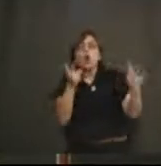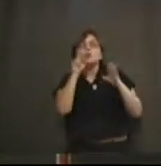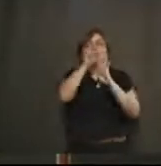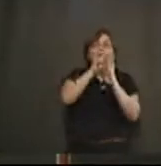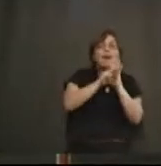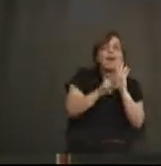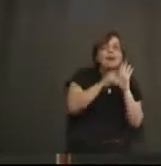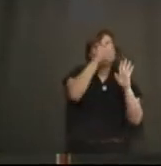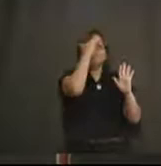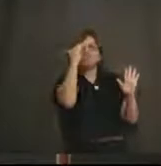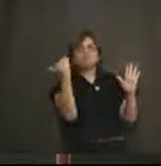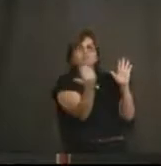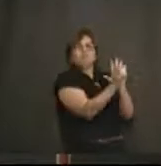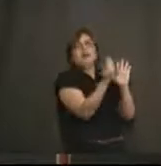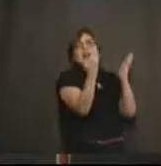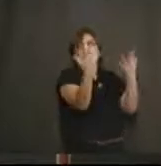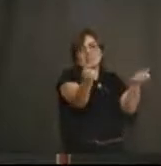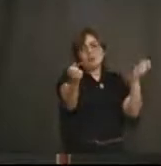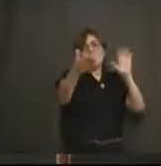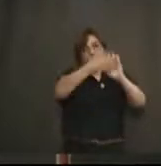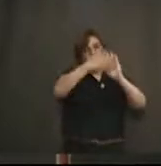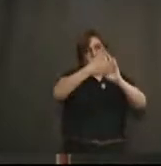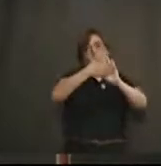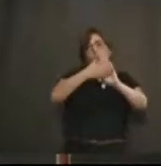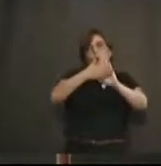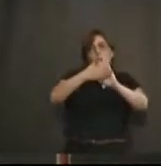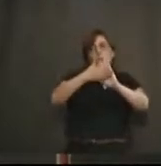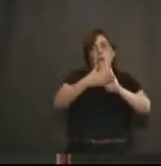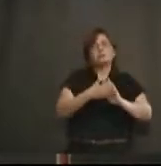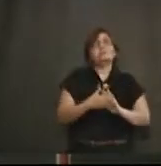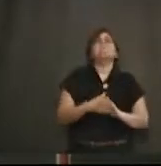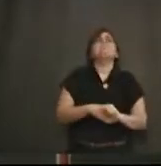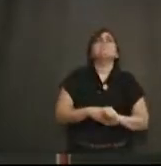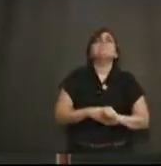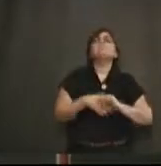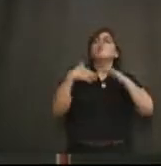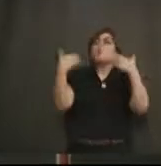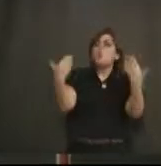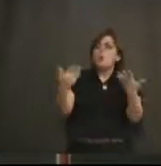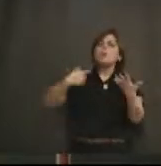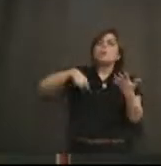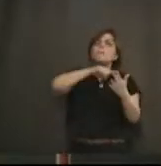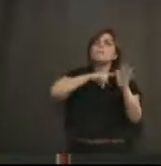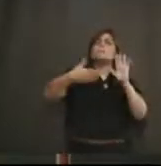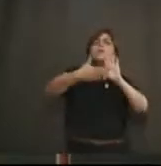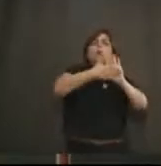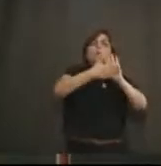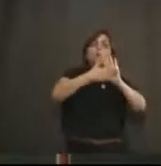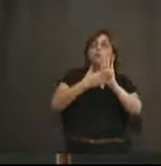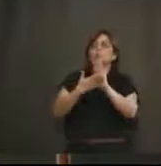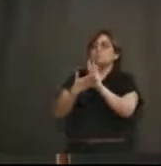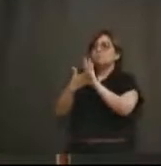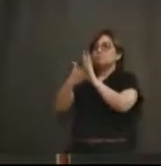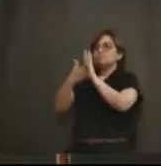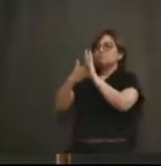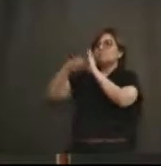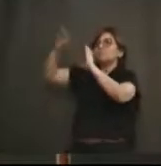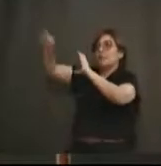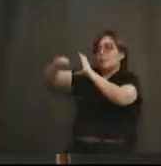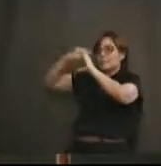para aceitar propostas. E quando recebemos a proposta da Universidade Federal do